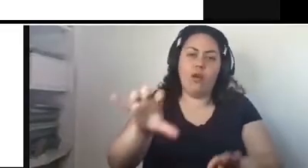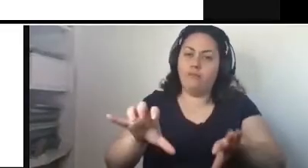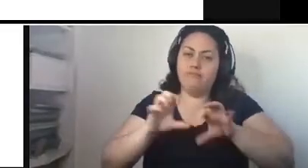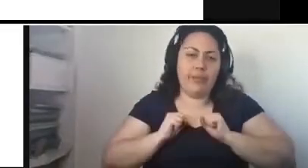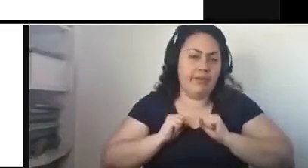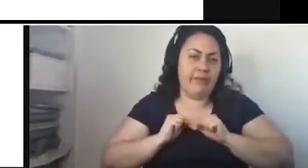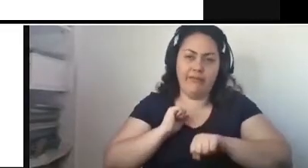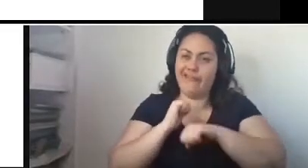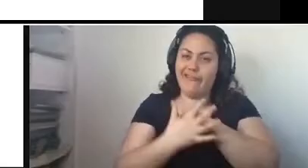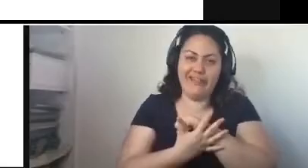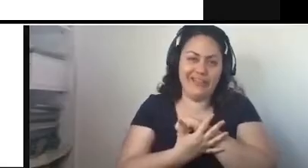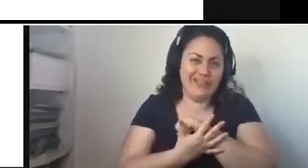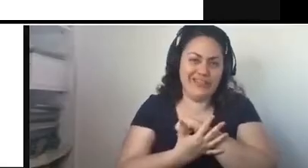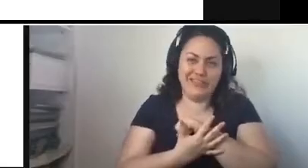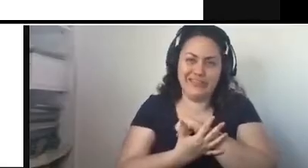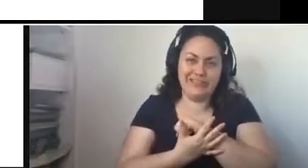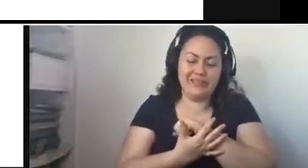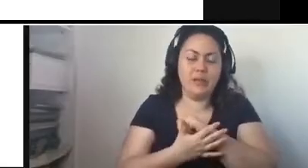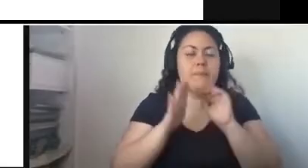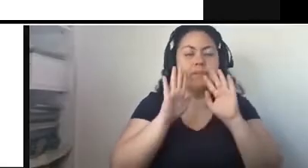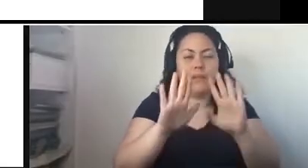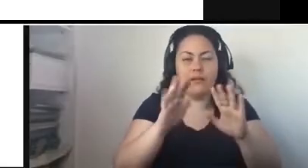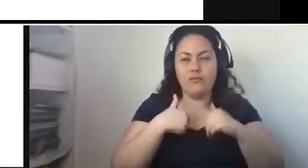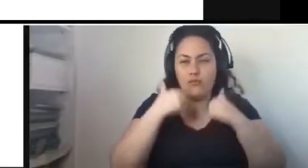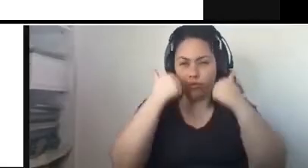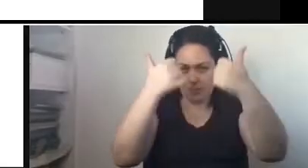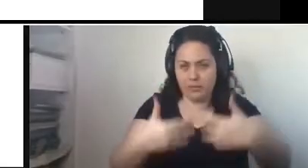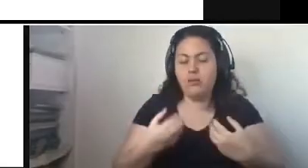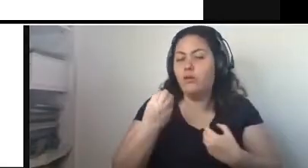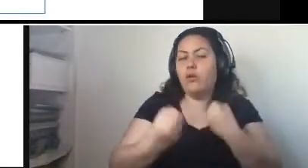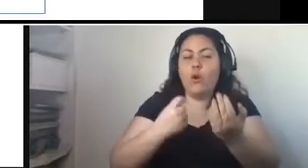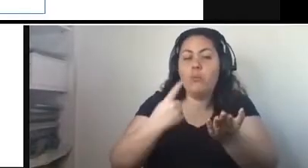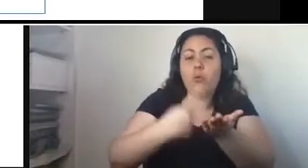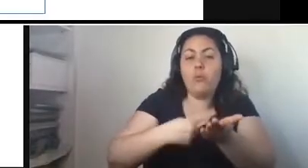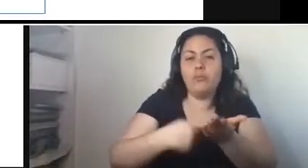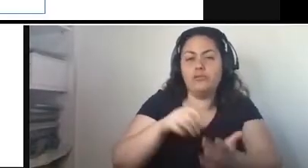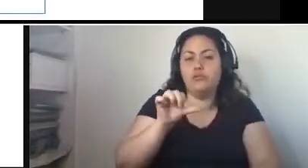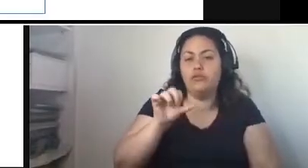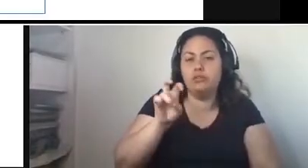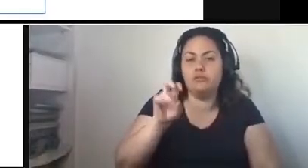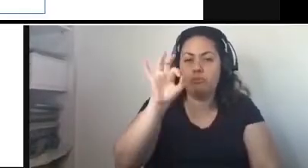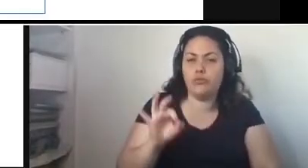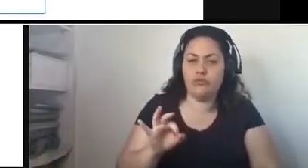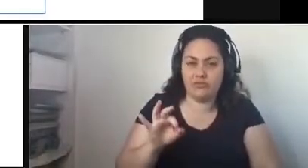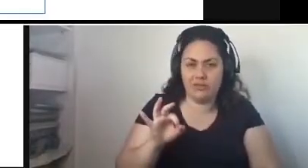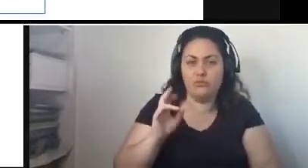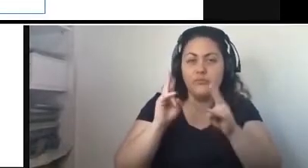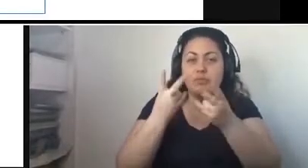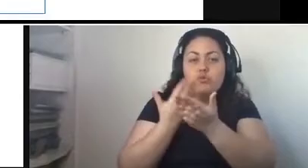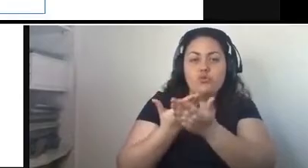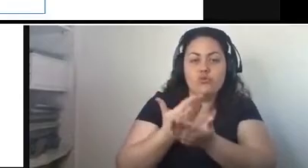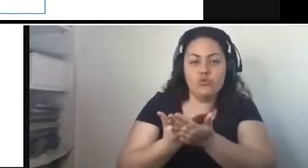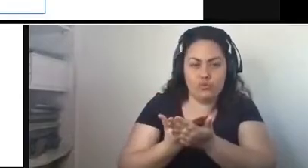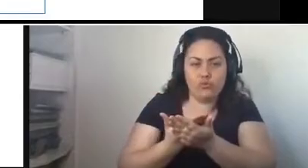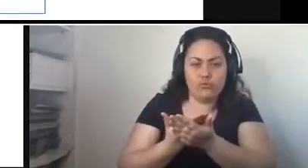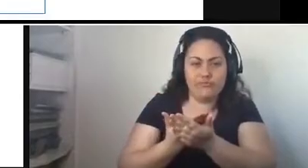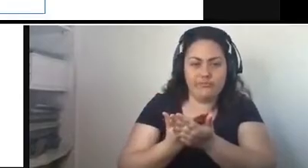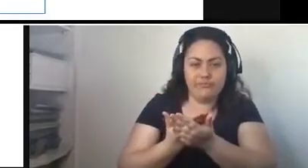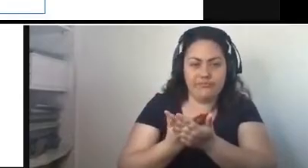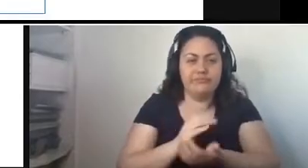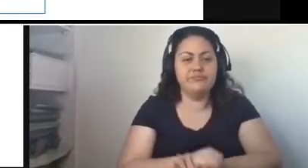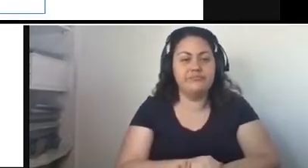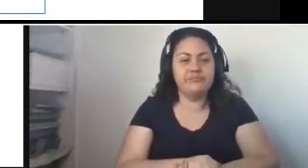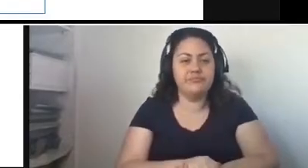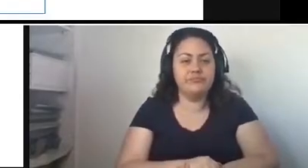para esclarecer, como é que esses 95% foram estabelecidos no estudo da Pfizer? Mais de 21